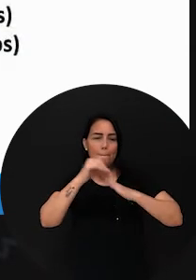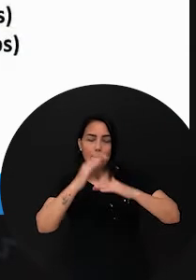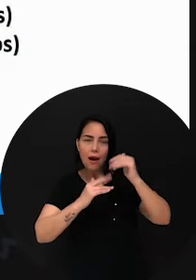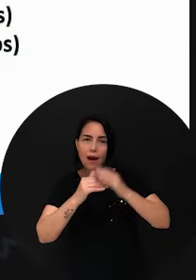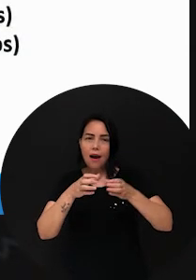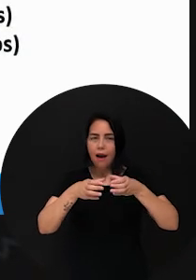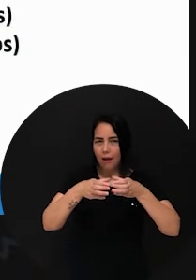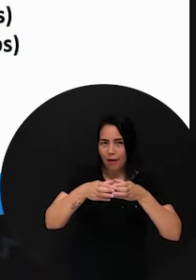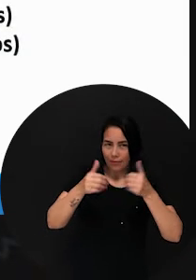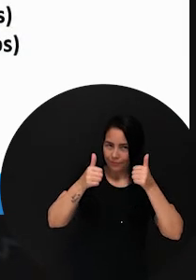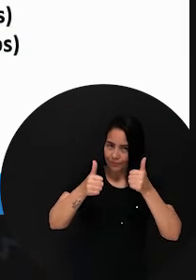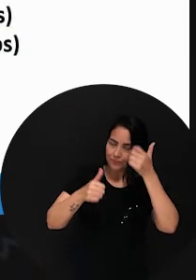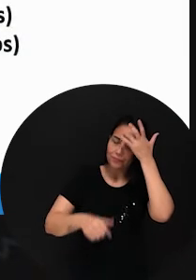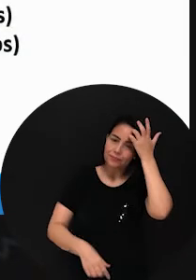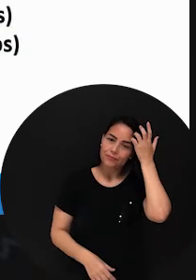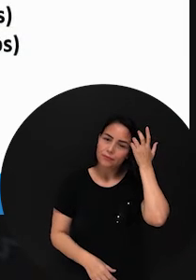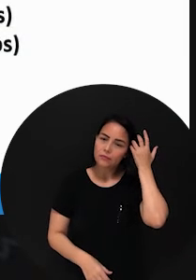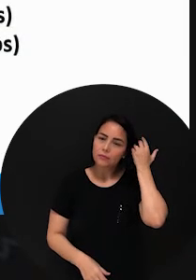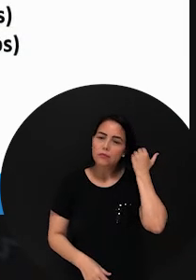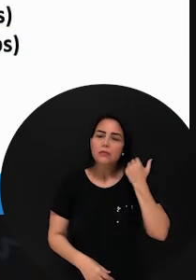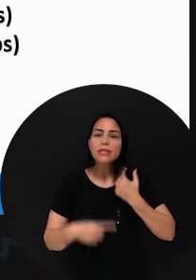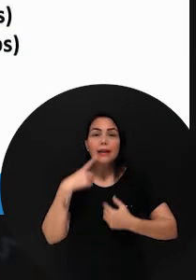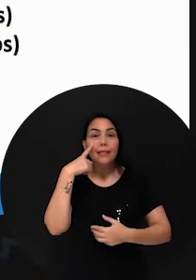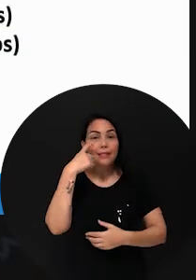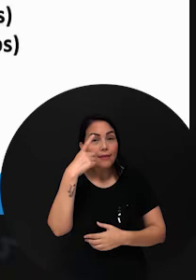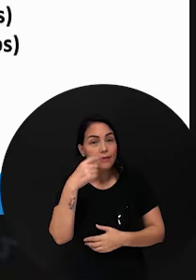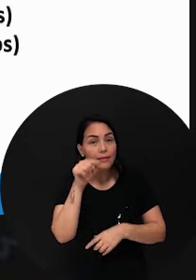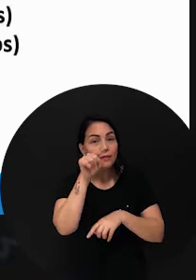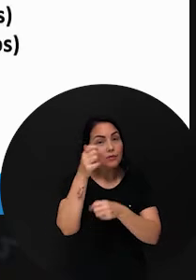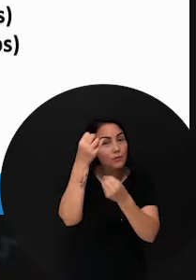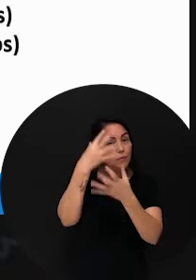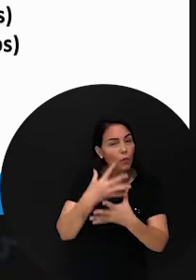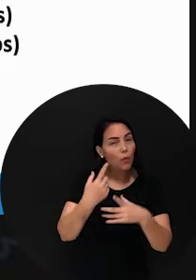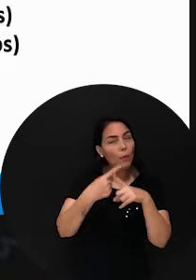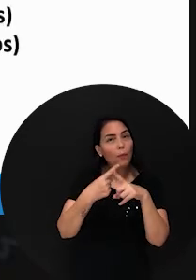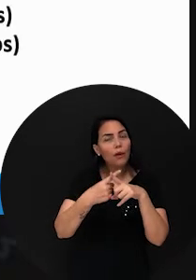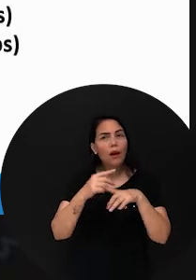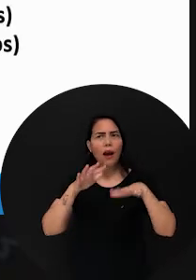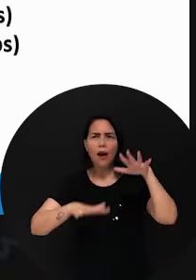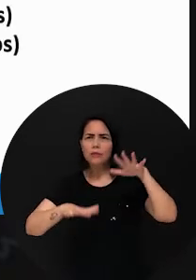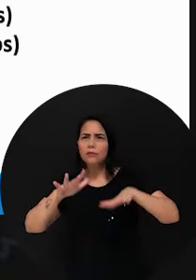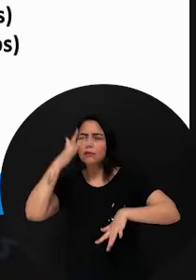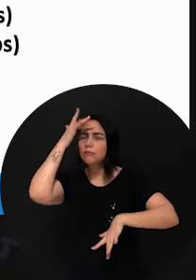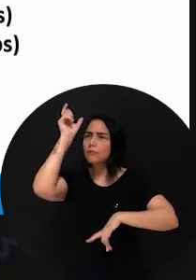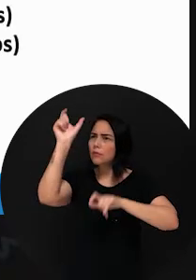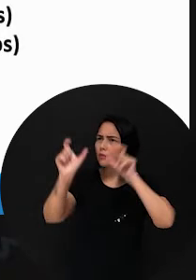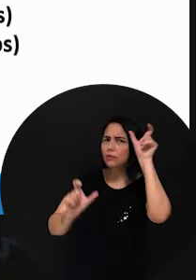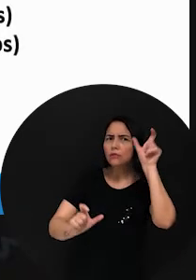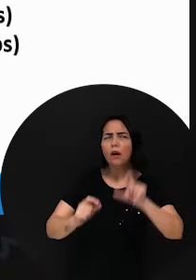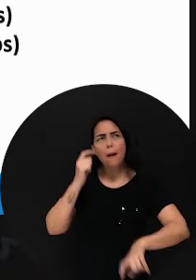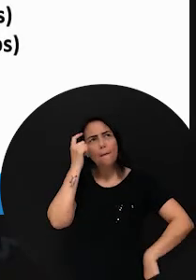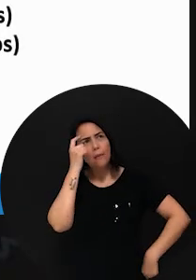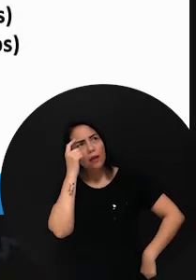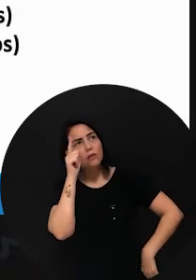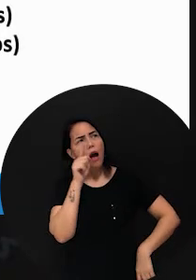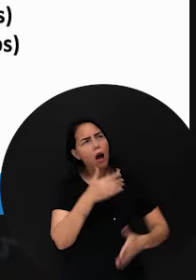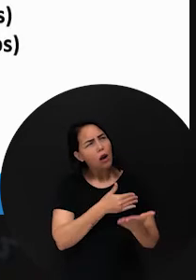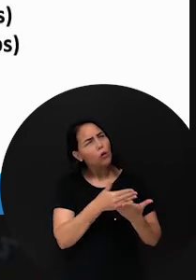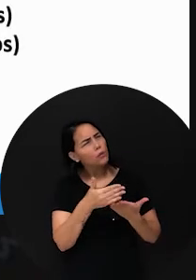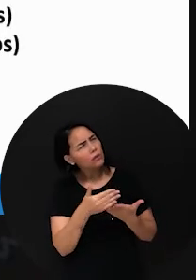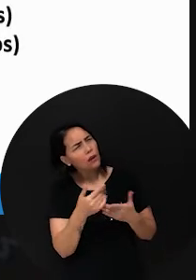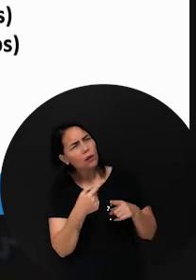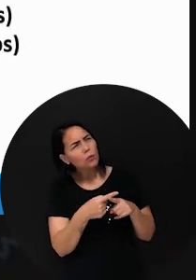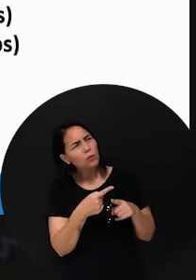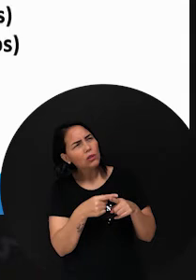Legal. É interessante que tu falou isso, Ângela, que assim, ó, às vezes as pessoas pensam que vai começar, né? Por que